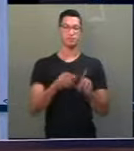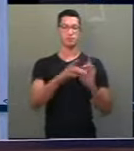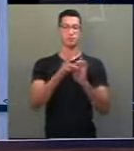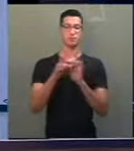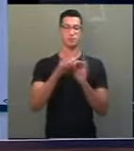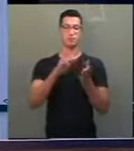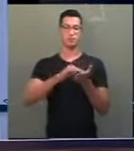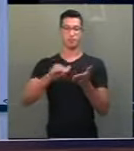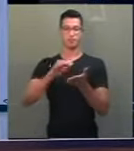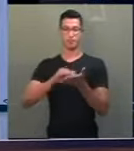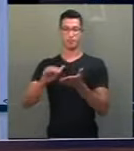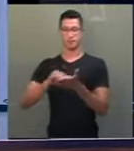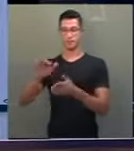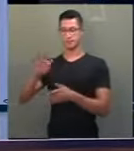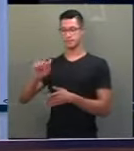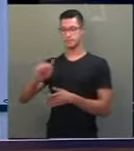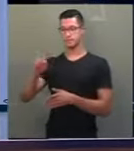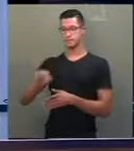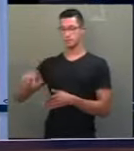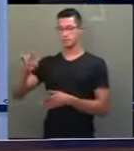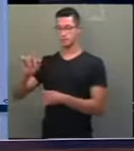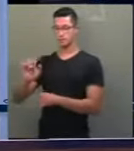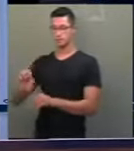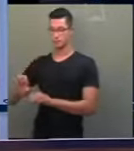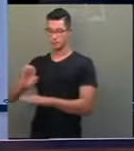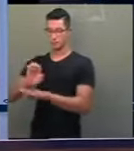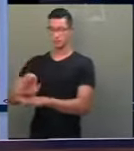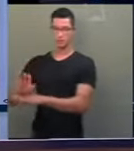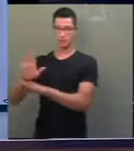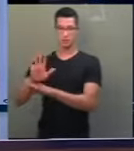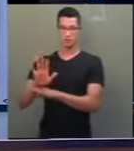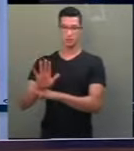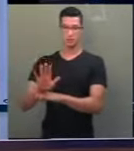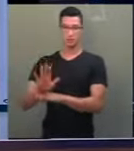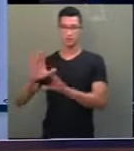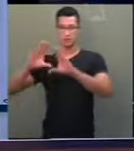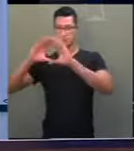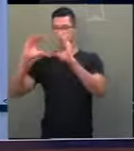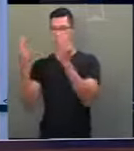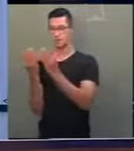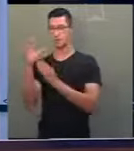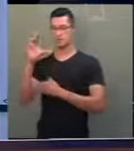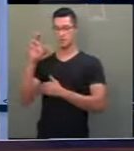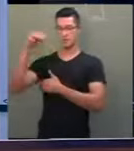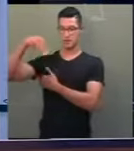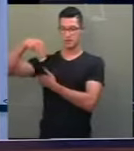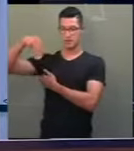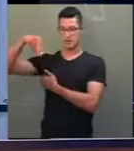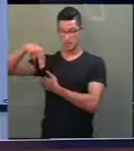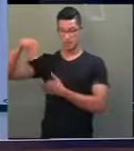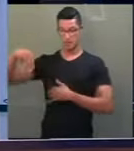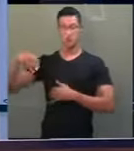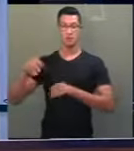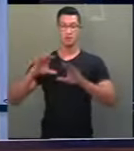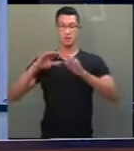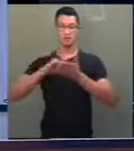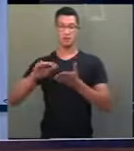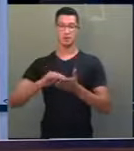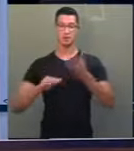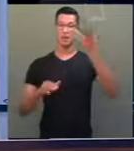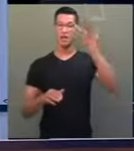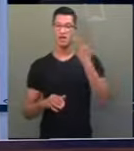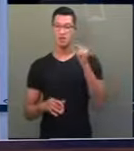os secretários de Fazenda estaduais, a Confederação Nacional dos Municípios, a Secretaria da